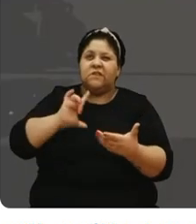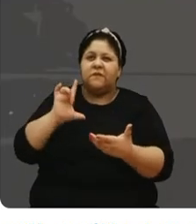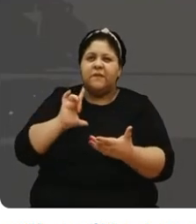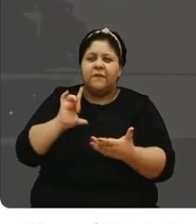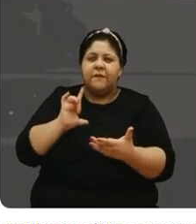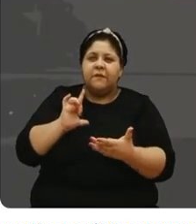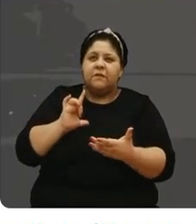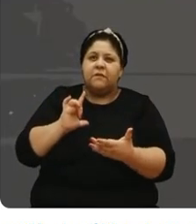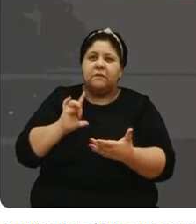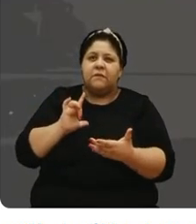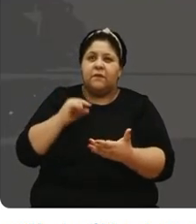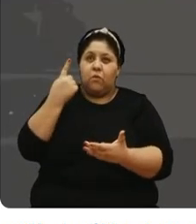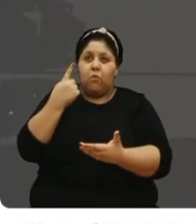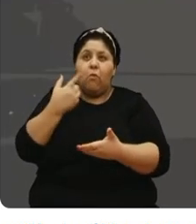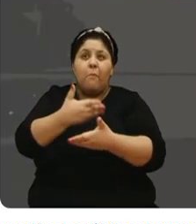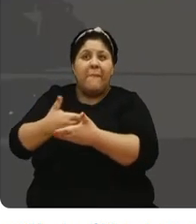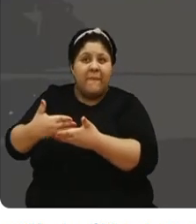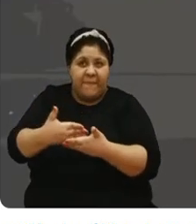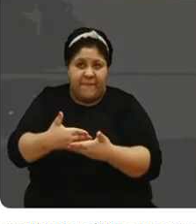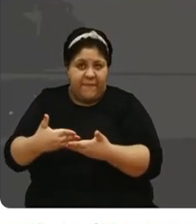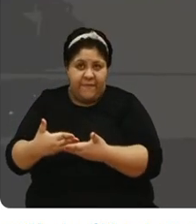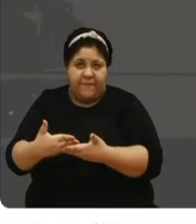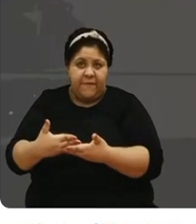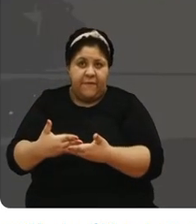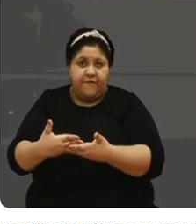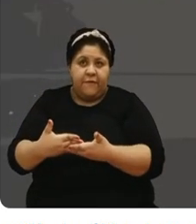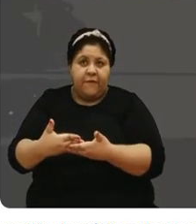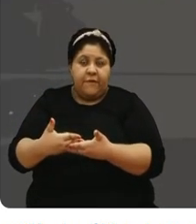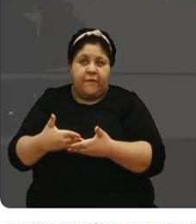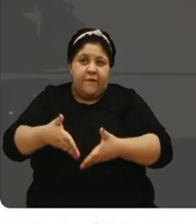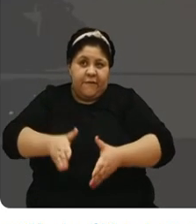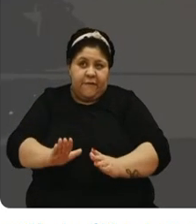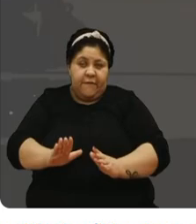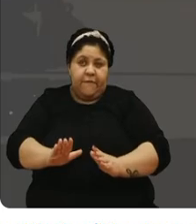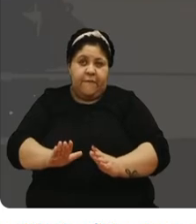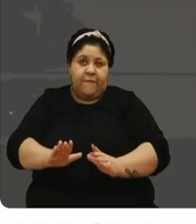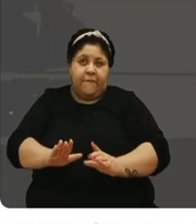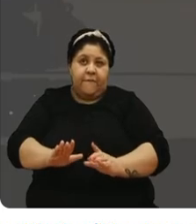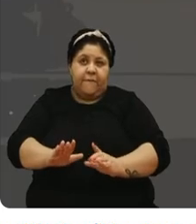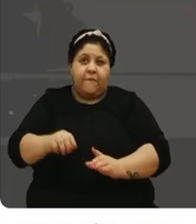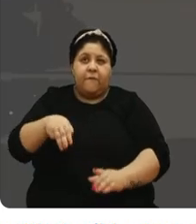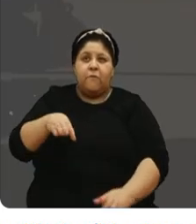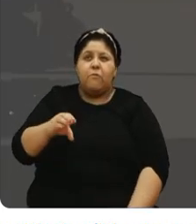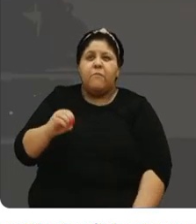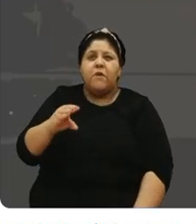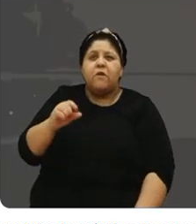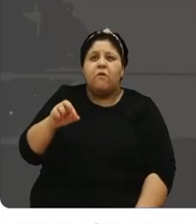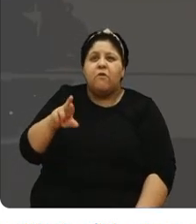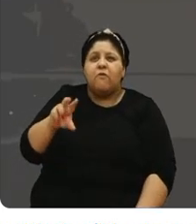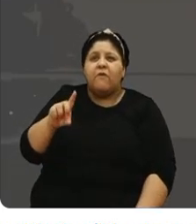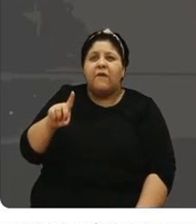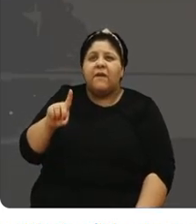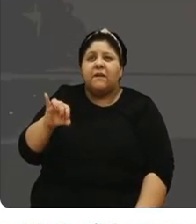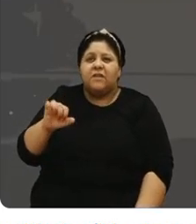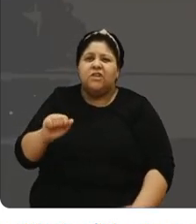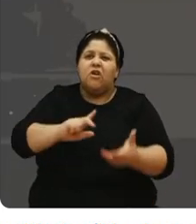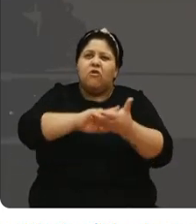tenho um bebê lactente com miocardia, alteração testicular,